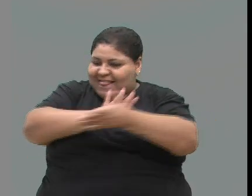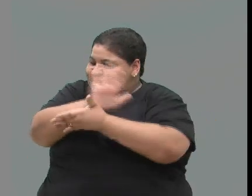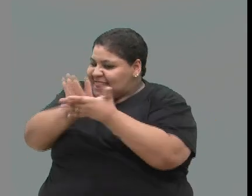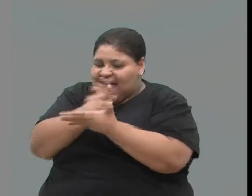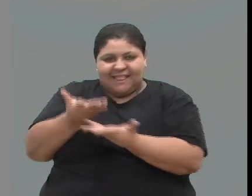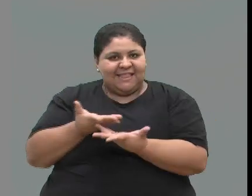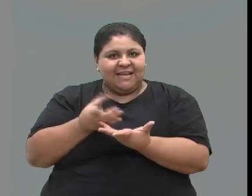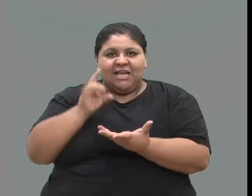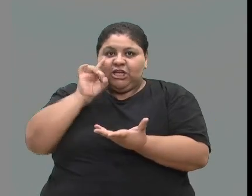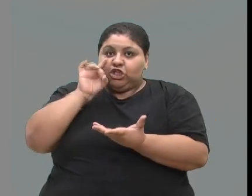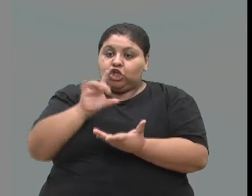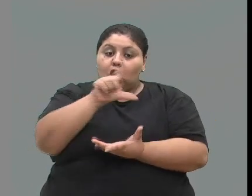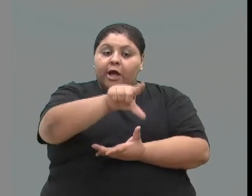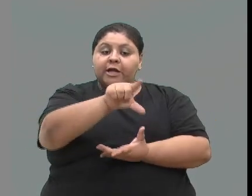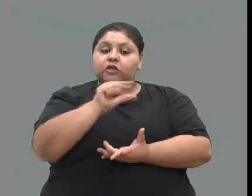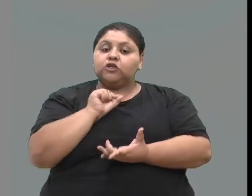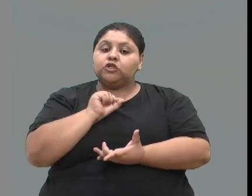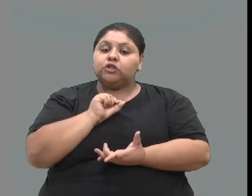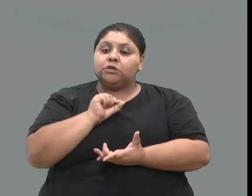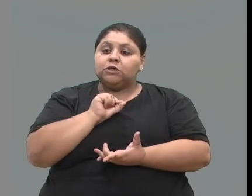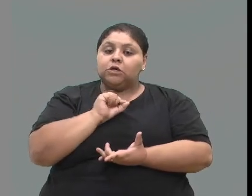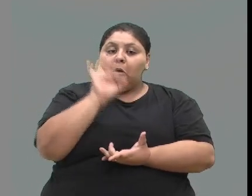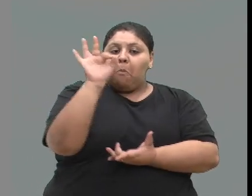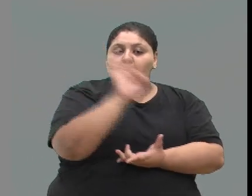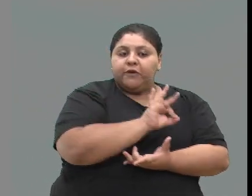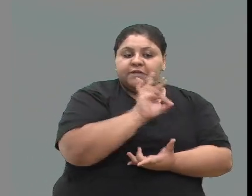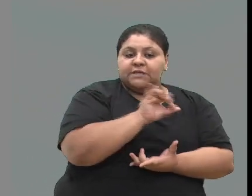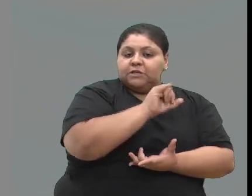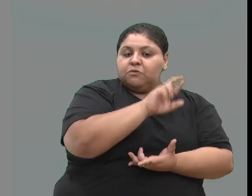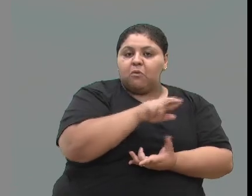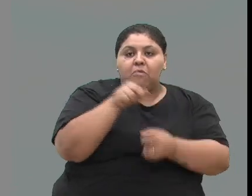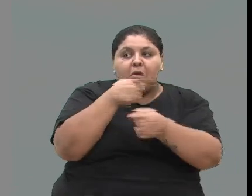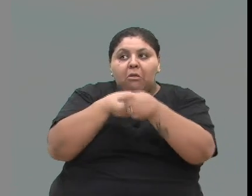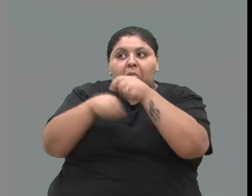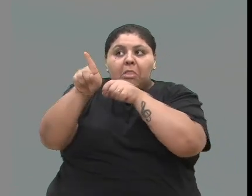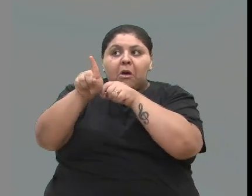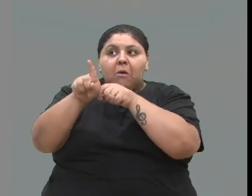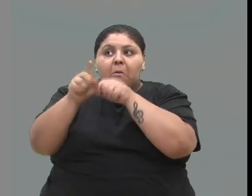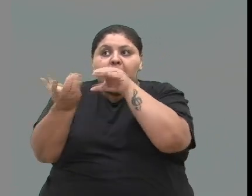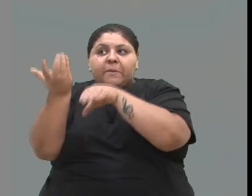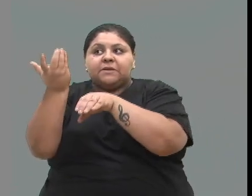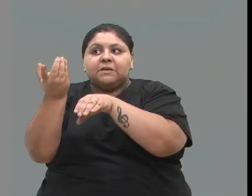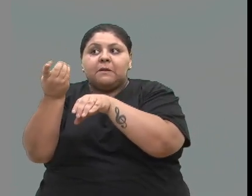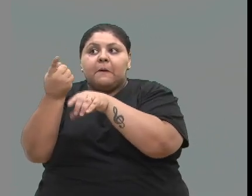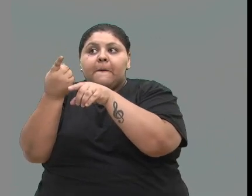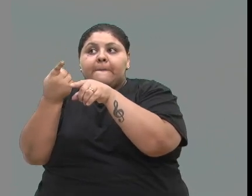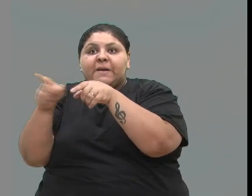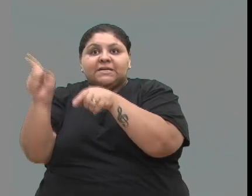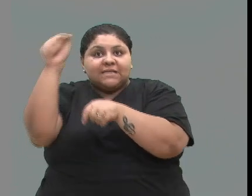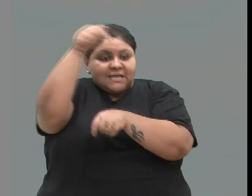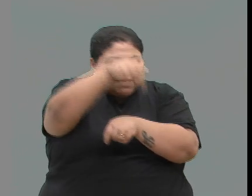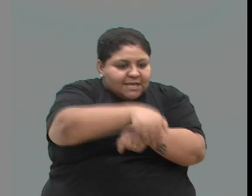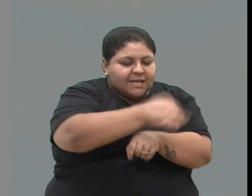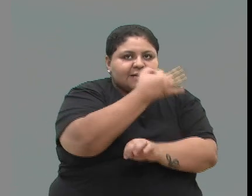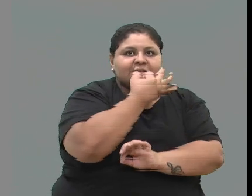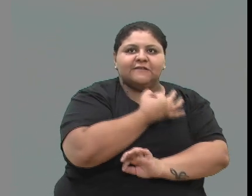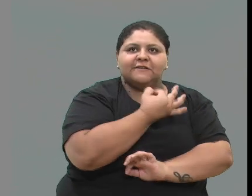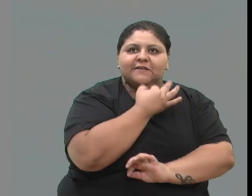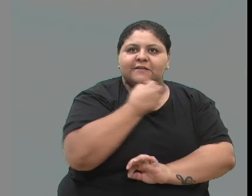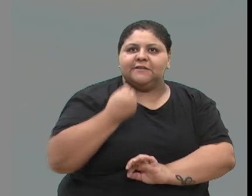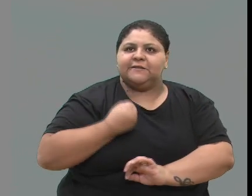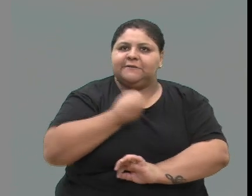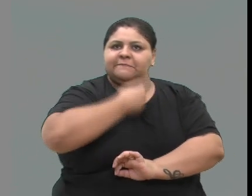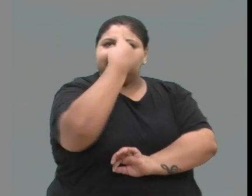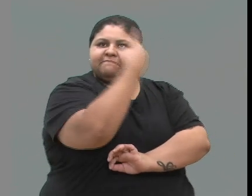é apenas decidir que parte do imposto não vai para Brasília, vai ficar aqui. Dá uma olhada nesse número. Dos cerca de